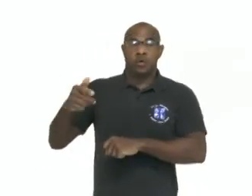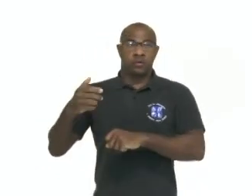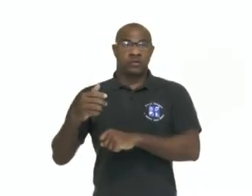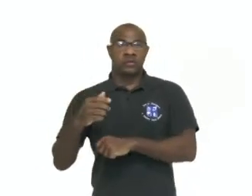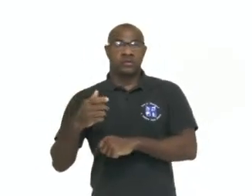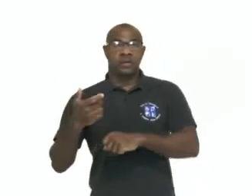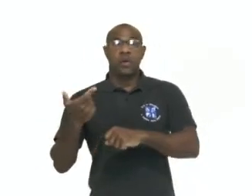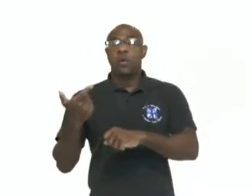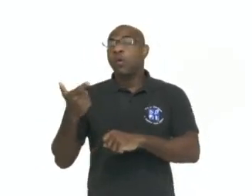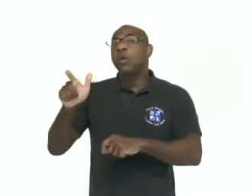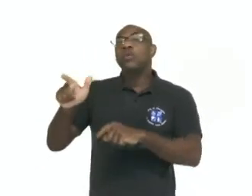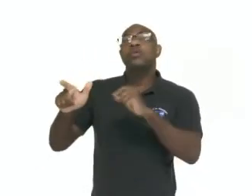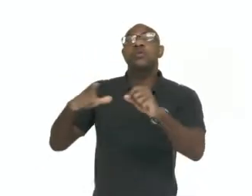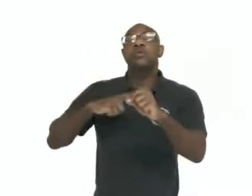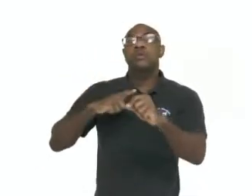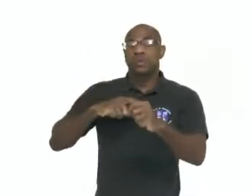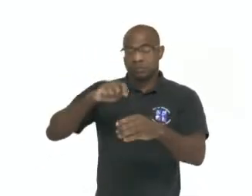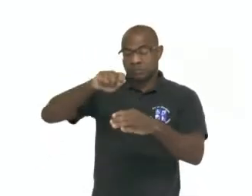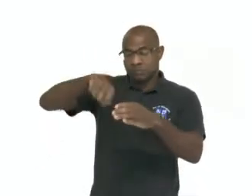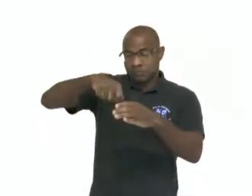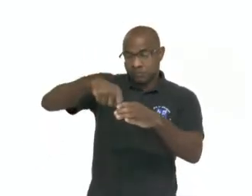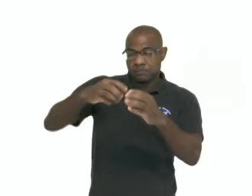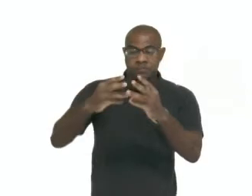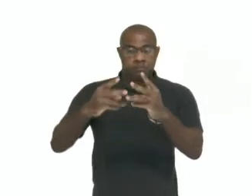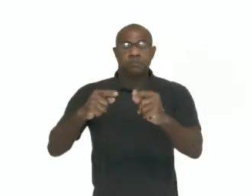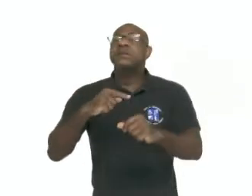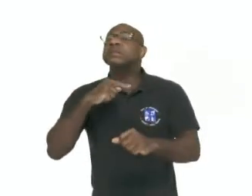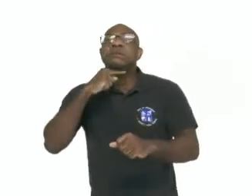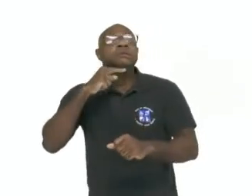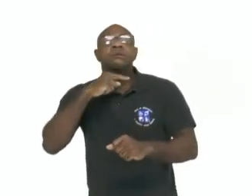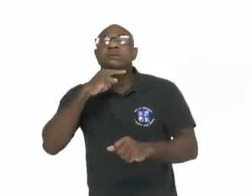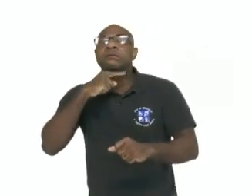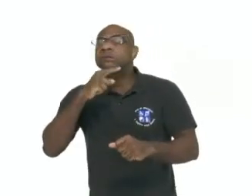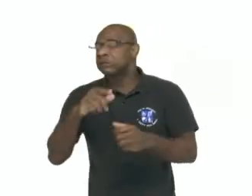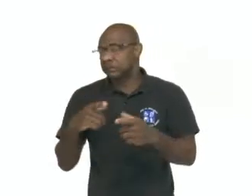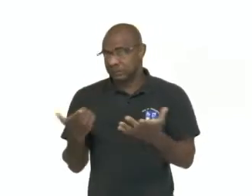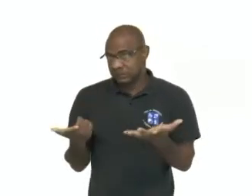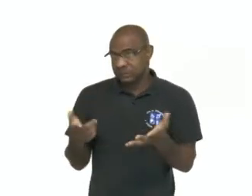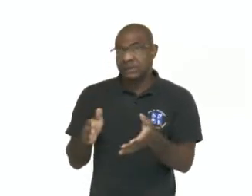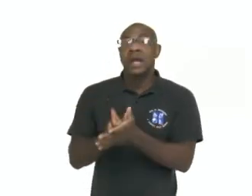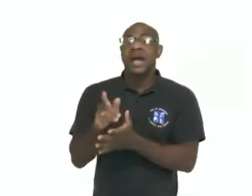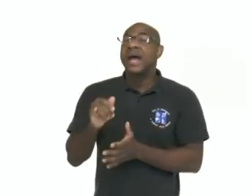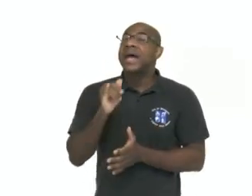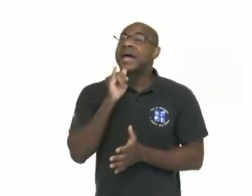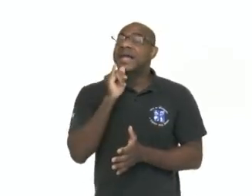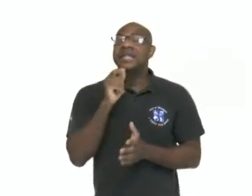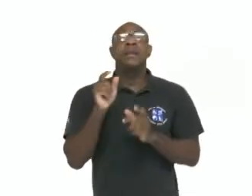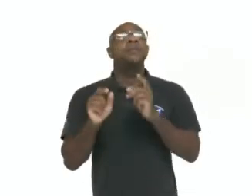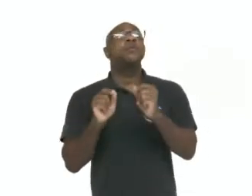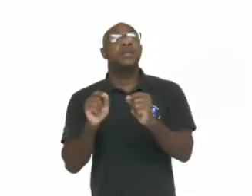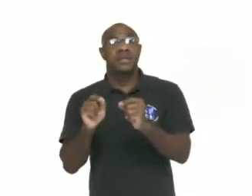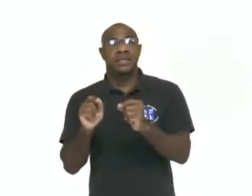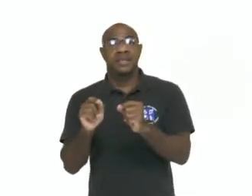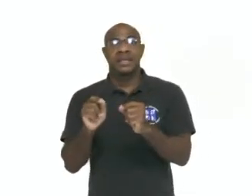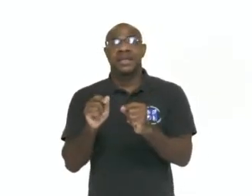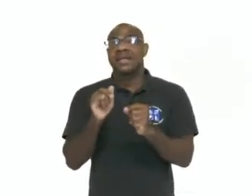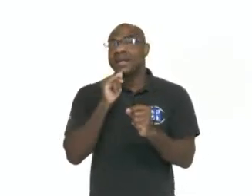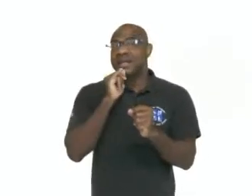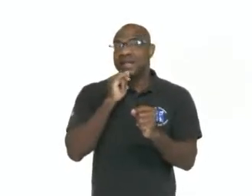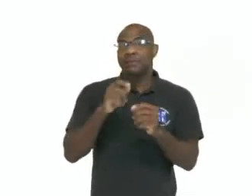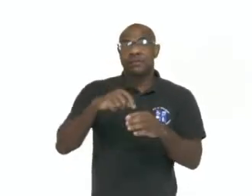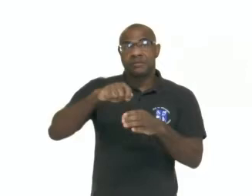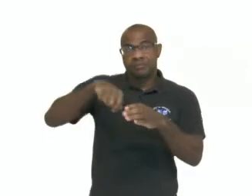alcalinos terrosos são insolúveis e são exemplos de óxidos metálicos ou iônicos Na2O,